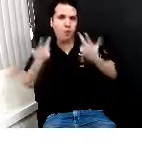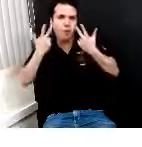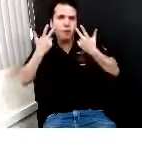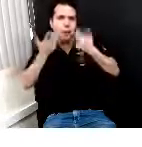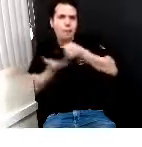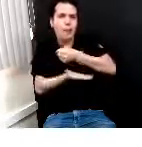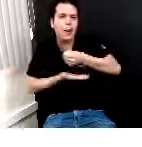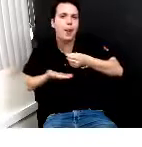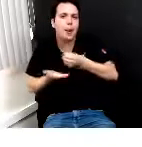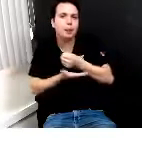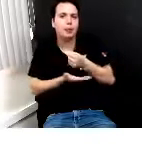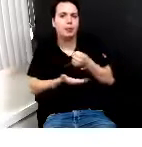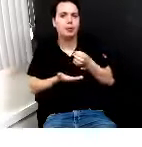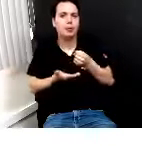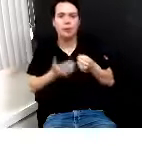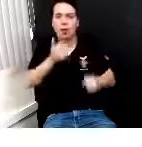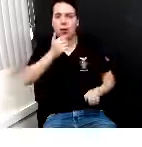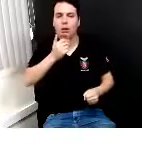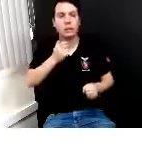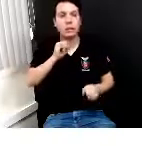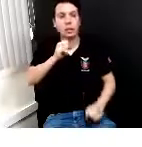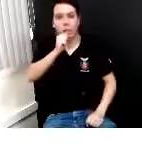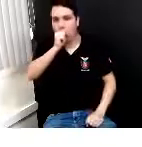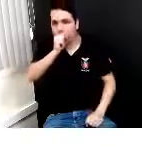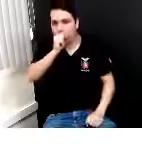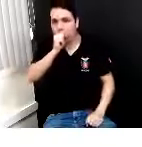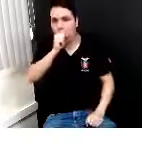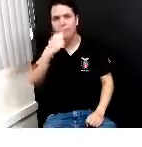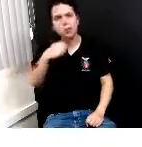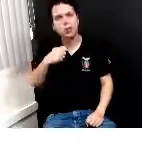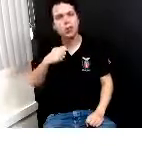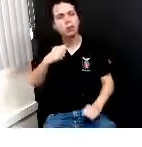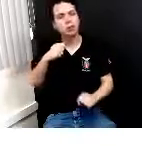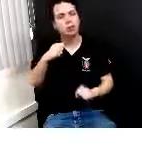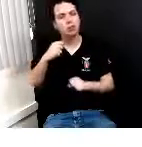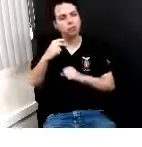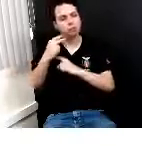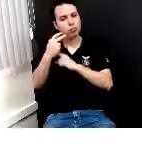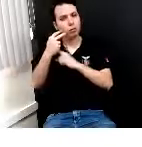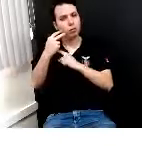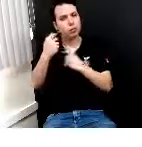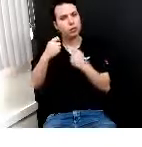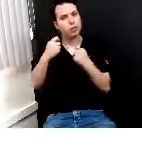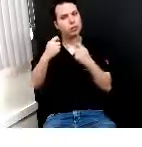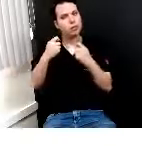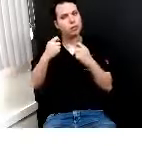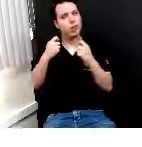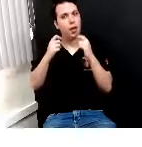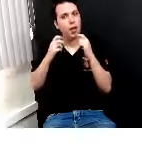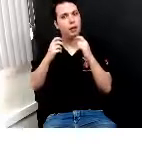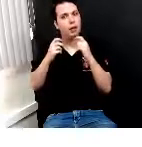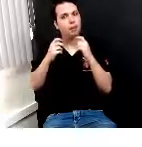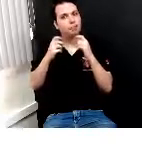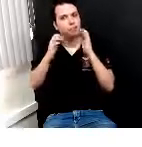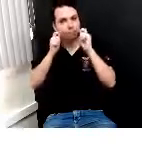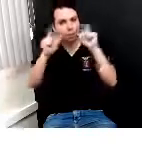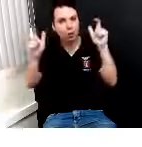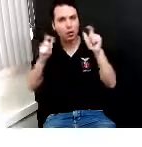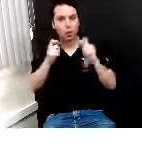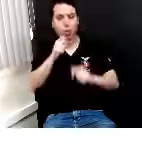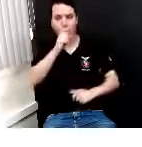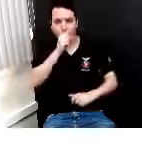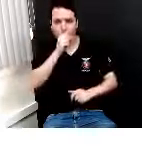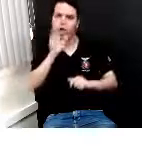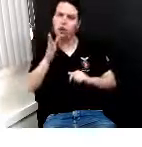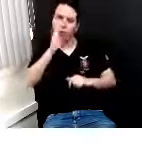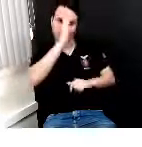as mãos, tosse, né, se tossir, né, ter o cuidado de já em seguida, né, lavar as mãos, para que inclusive não possa passar algum